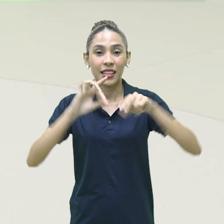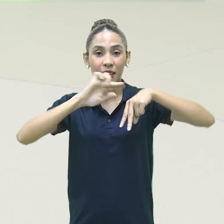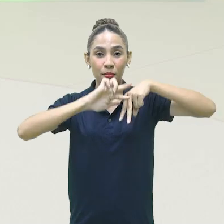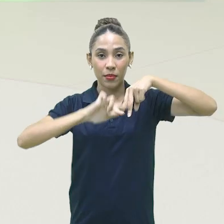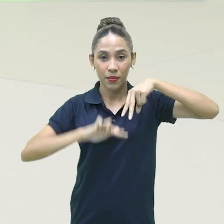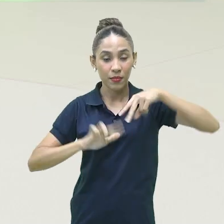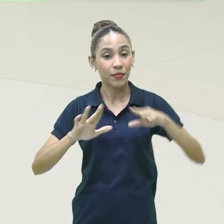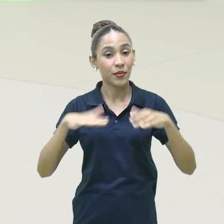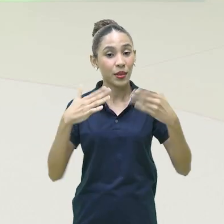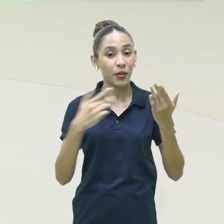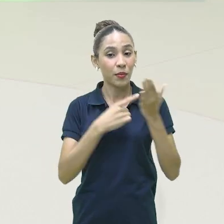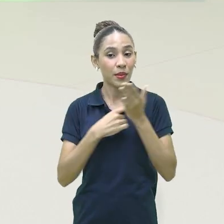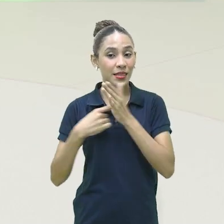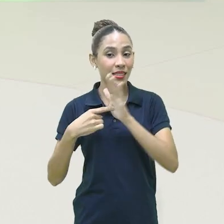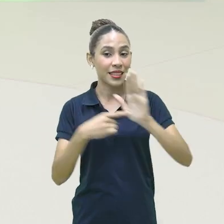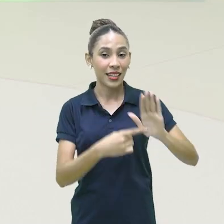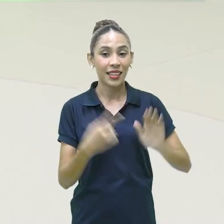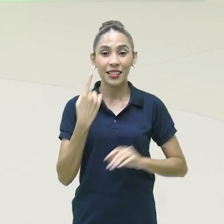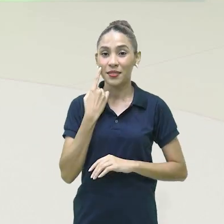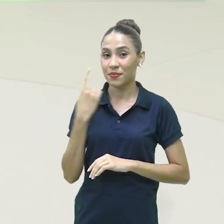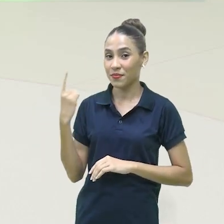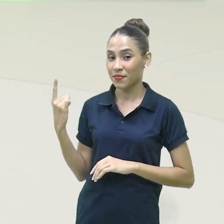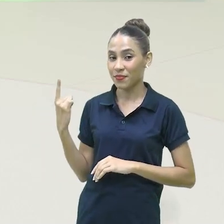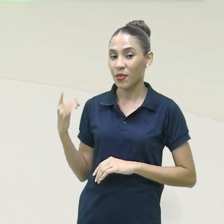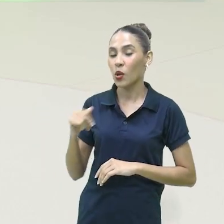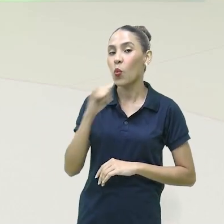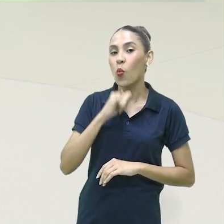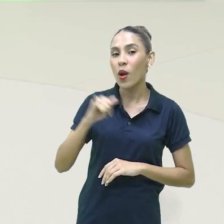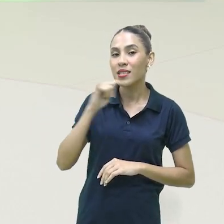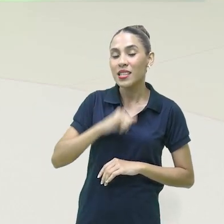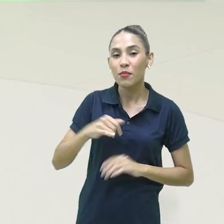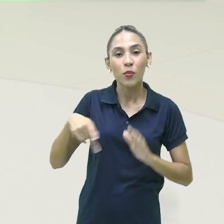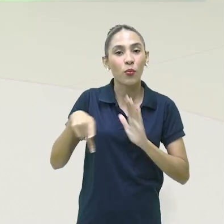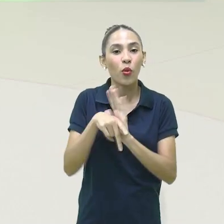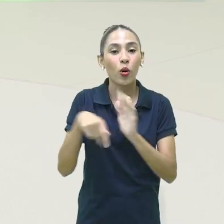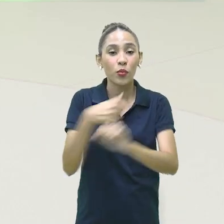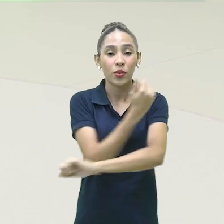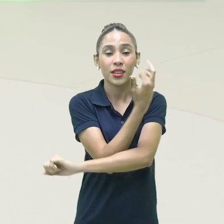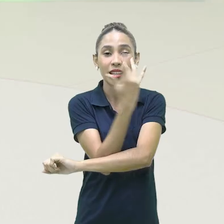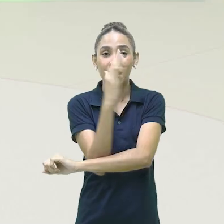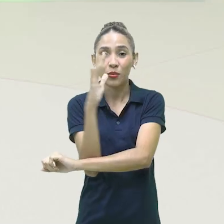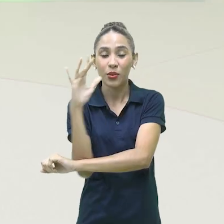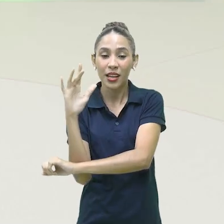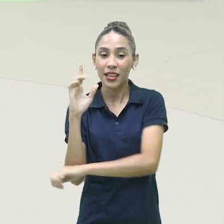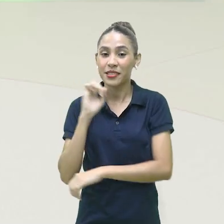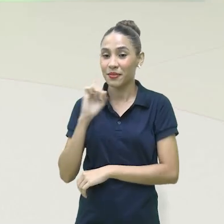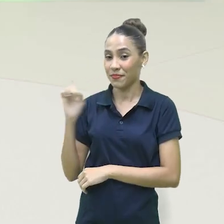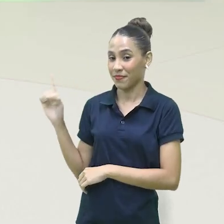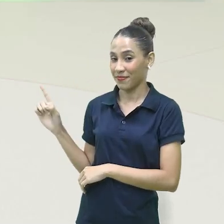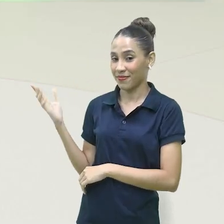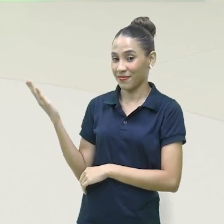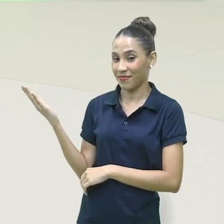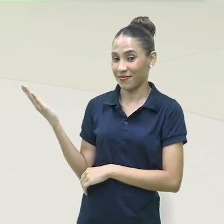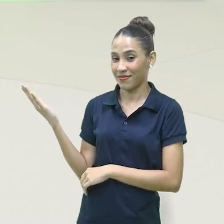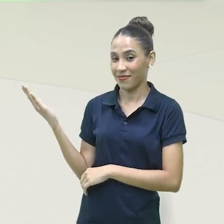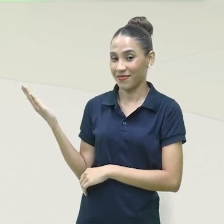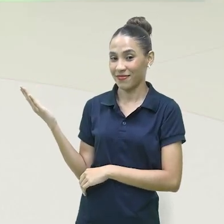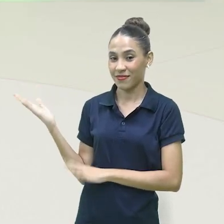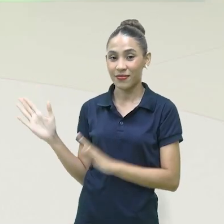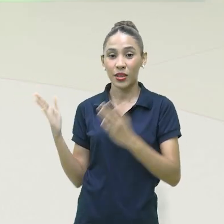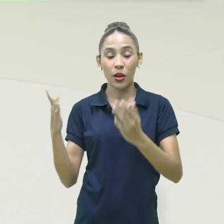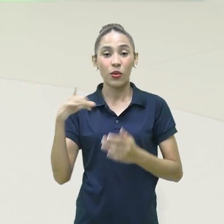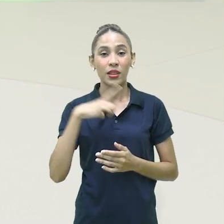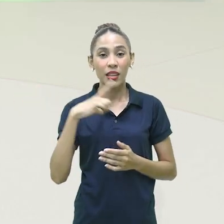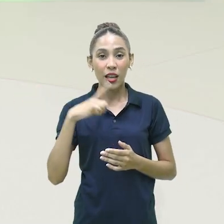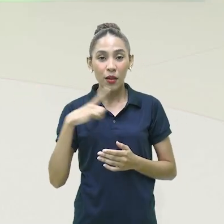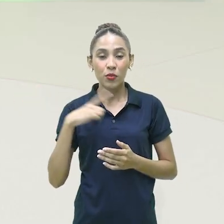para representar nada melhor do que um exemplo aí na natureza, do pavão, né, da pavoa. Nós temos